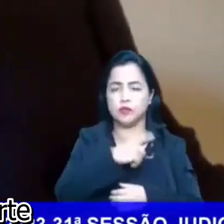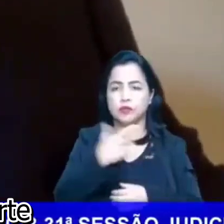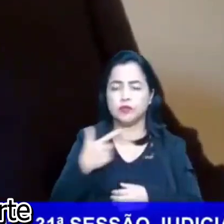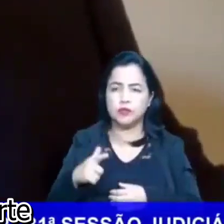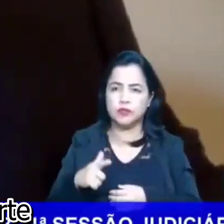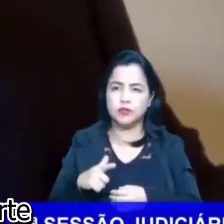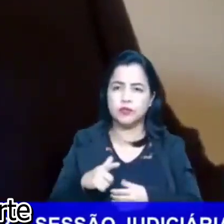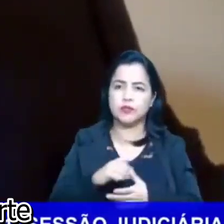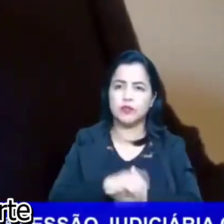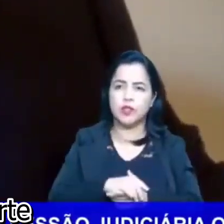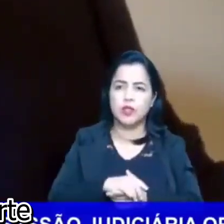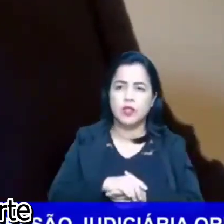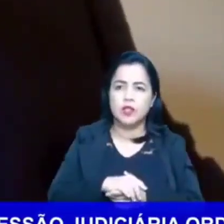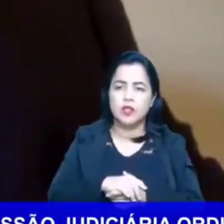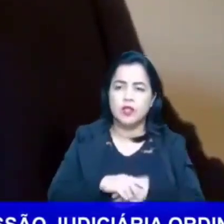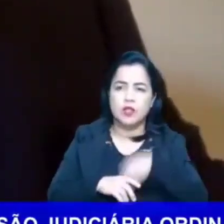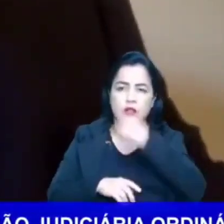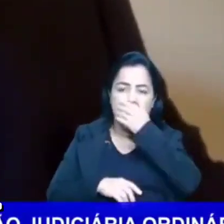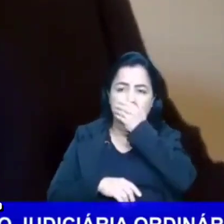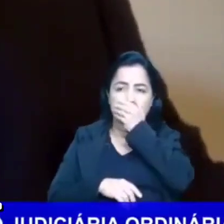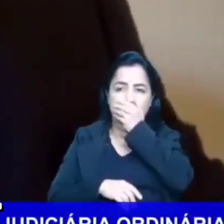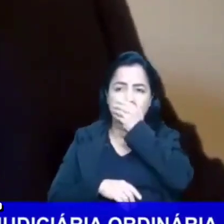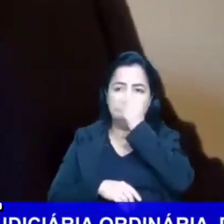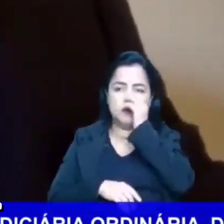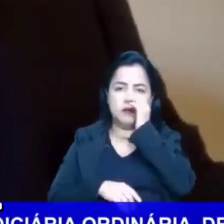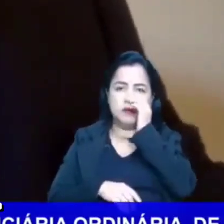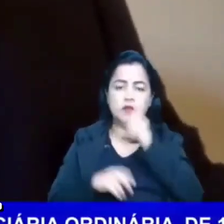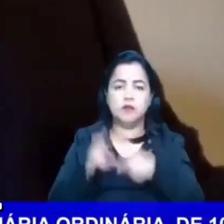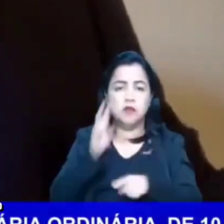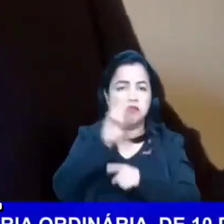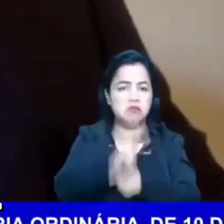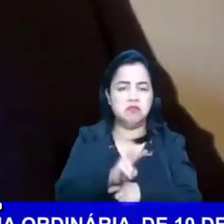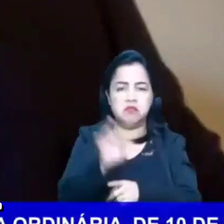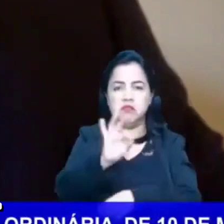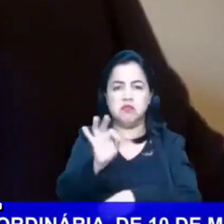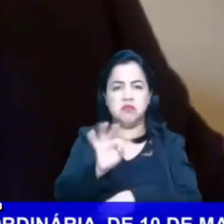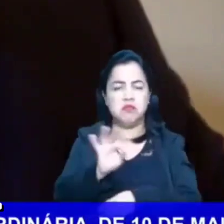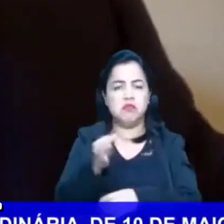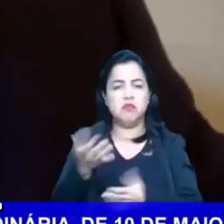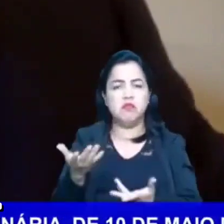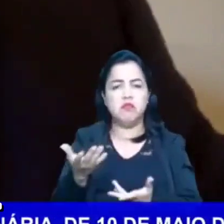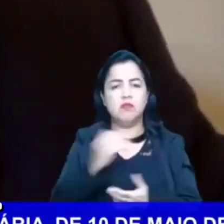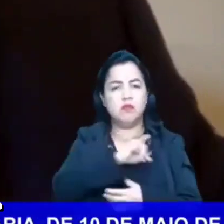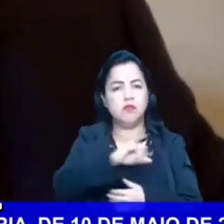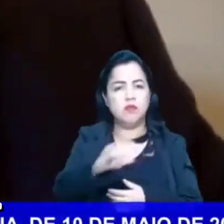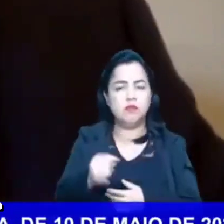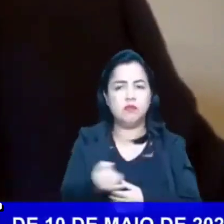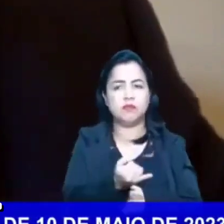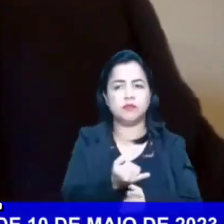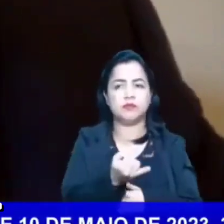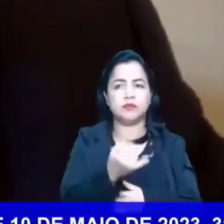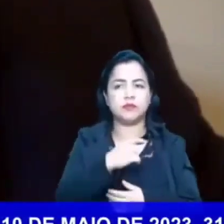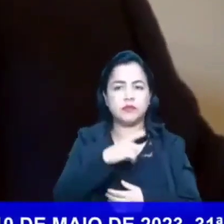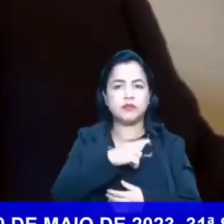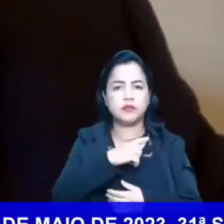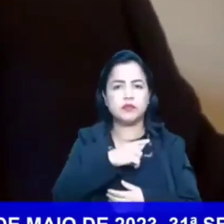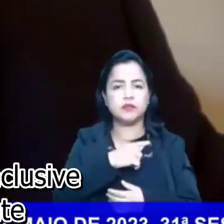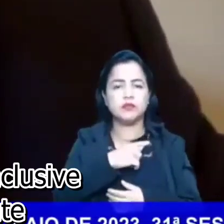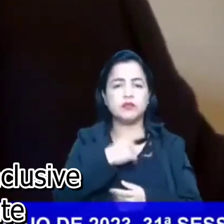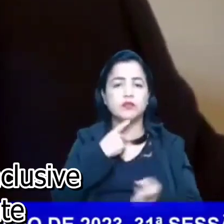tivemos, a parte da defesa, a oportunidade de